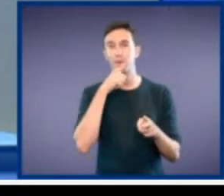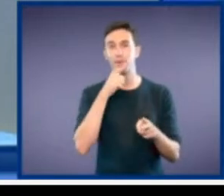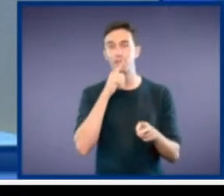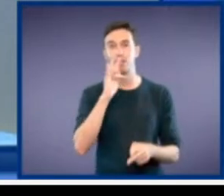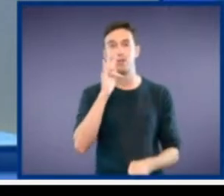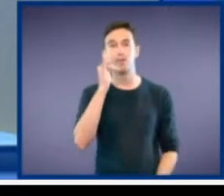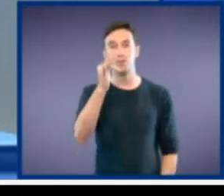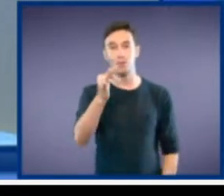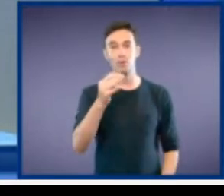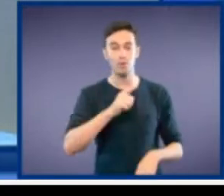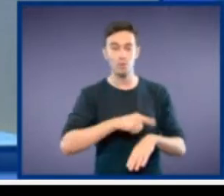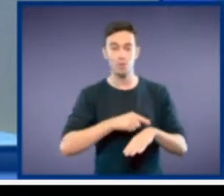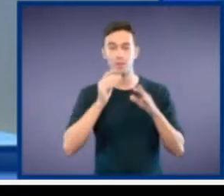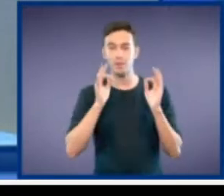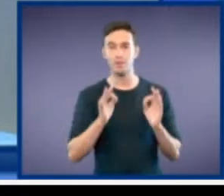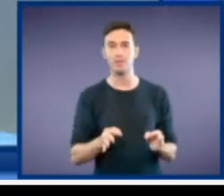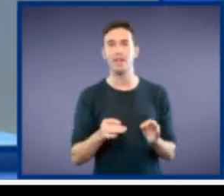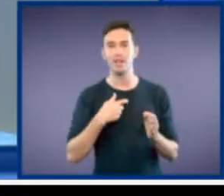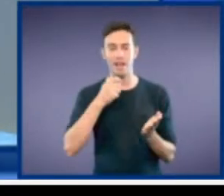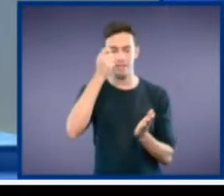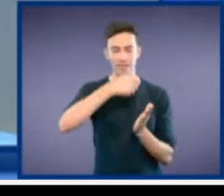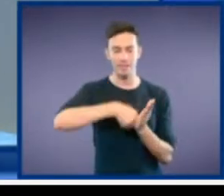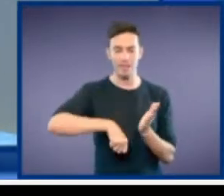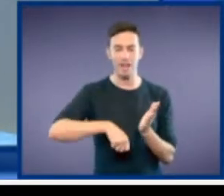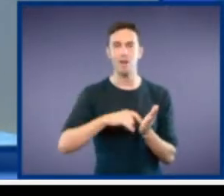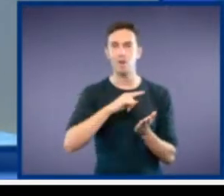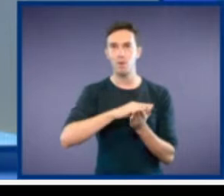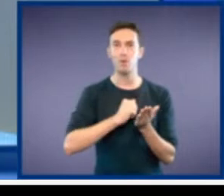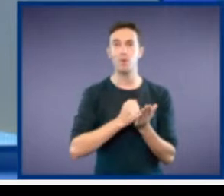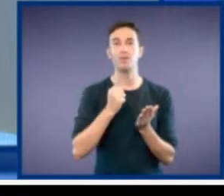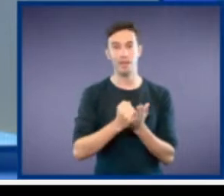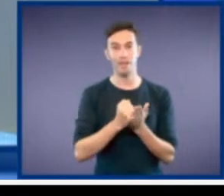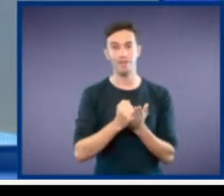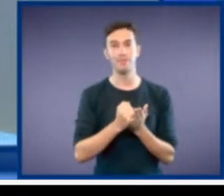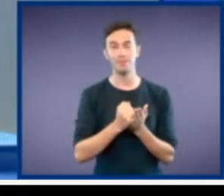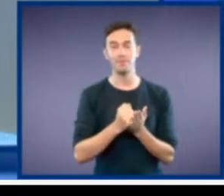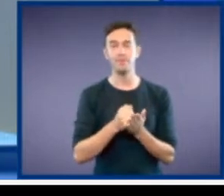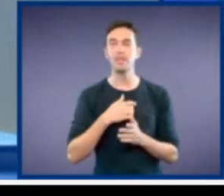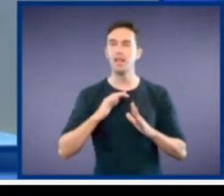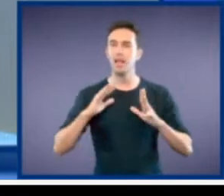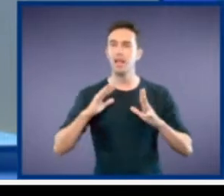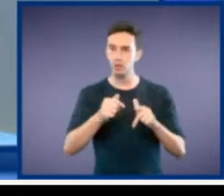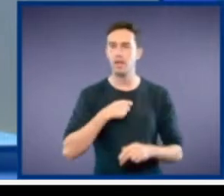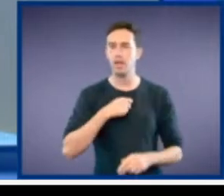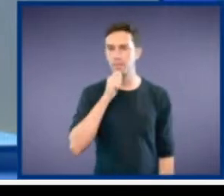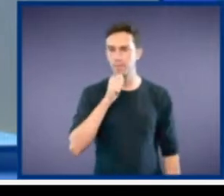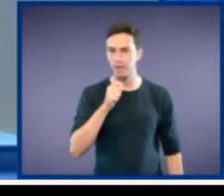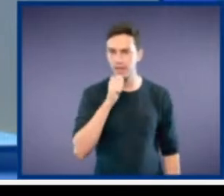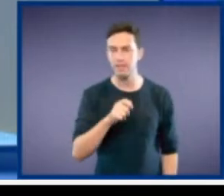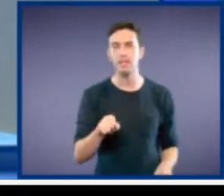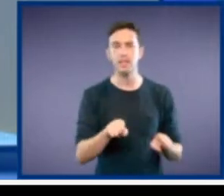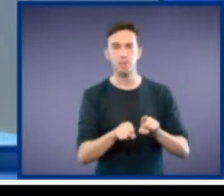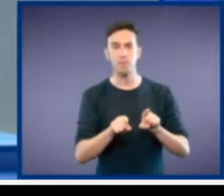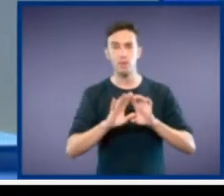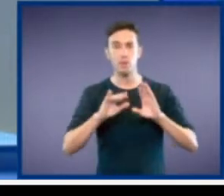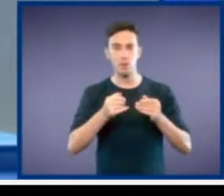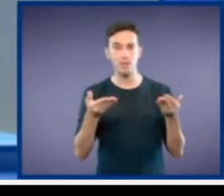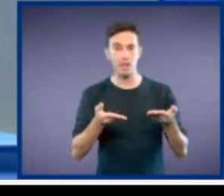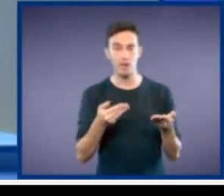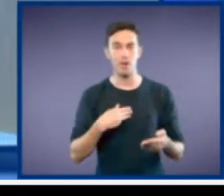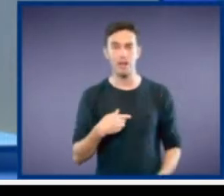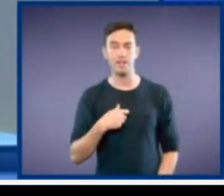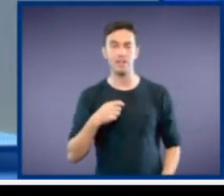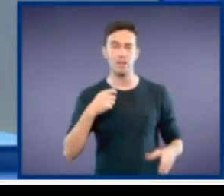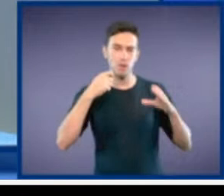no momento oportuno, assinarmos o respectivo contrato. A toda a imprensa, a todos que estão prestigiando, estão